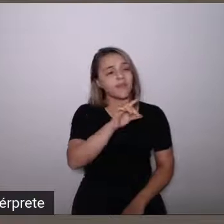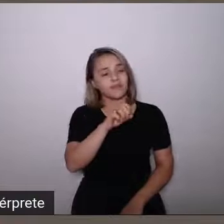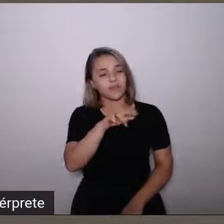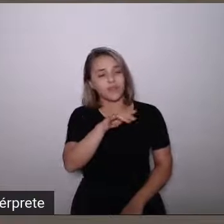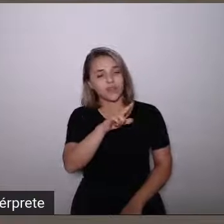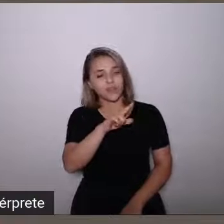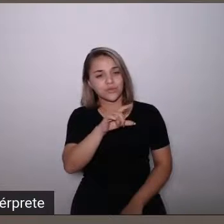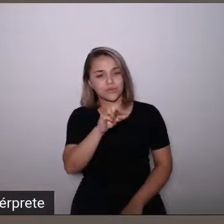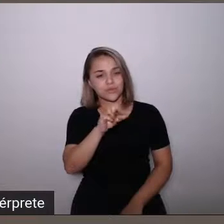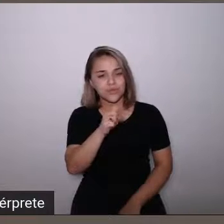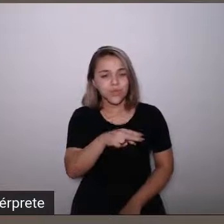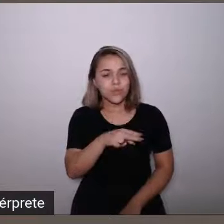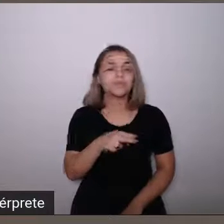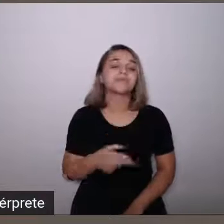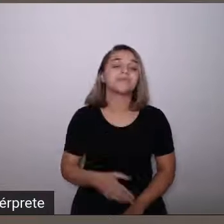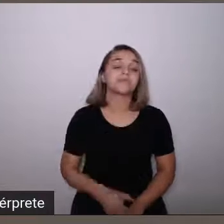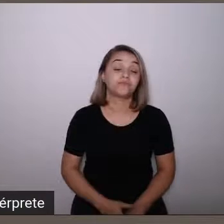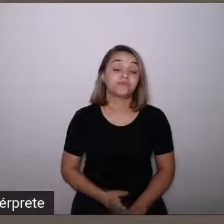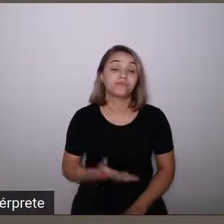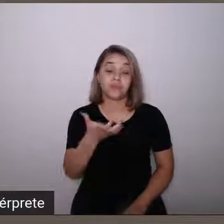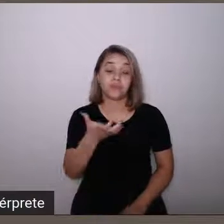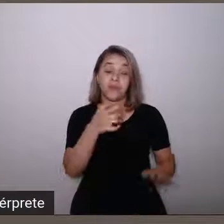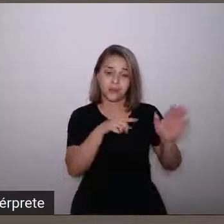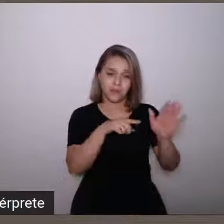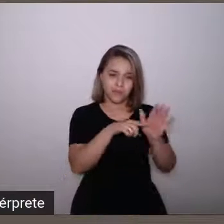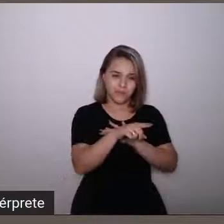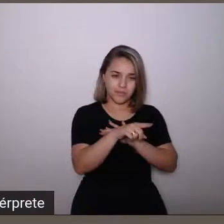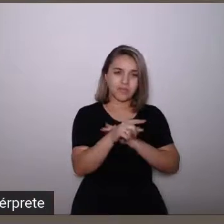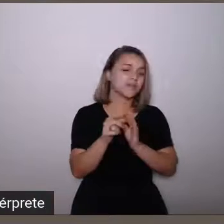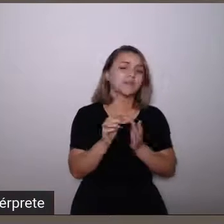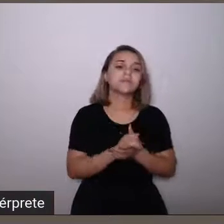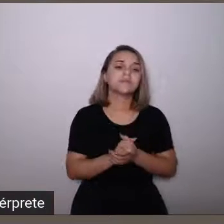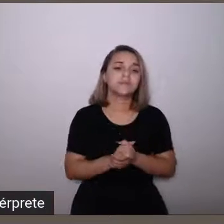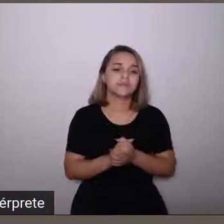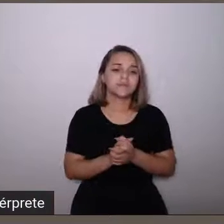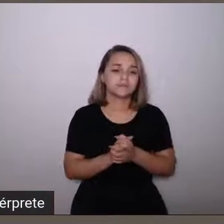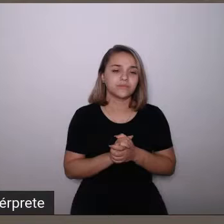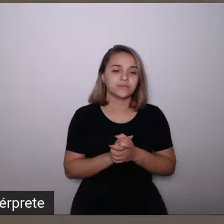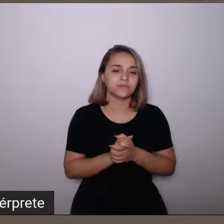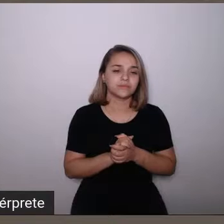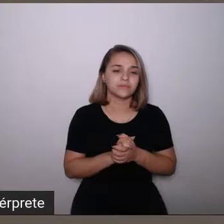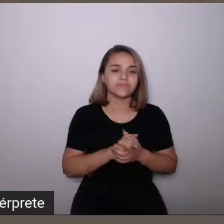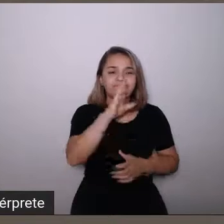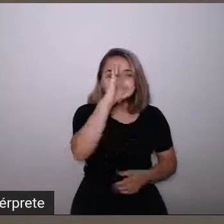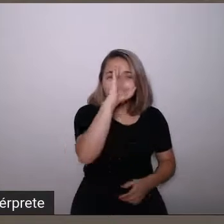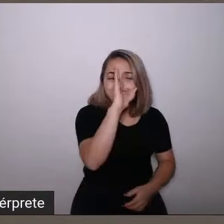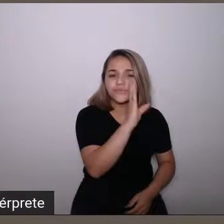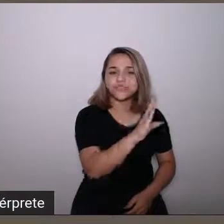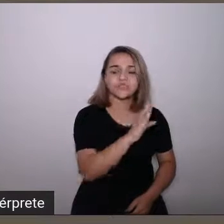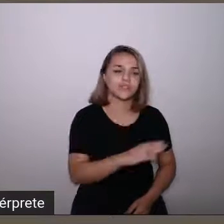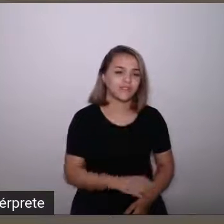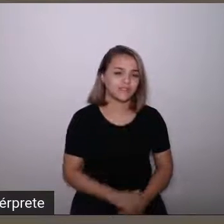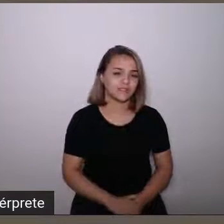eu queria te perguntar uma coisa que é um pouco indireta, assim, mas